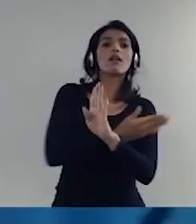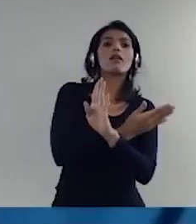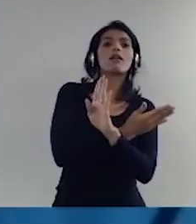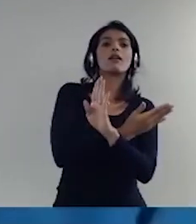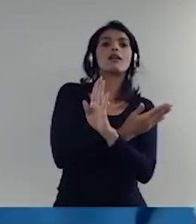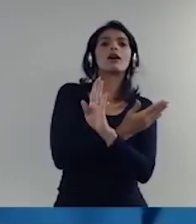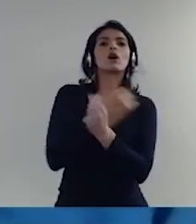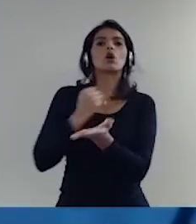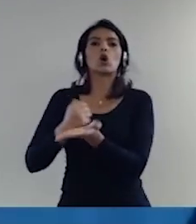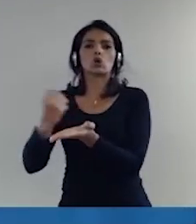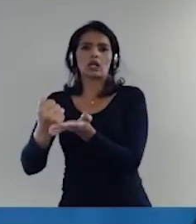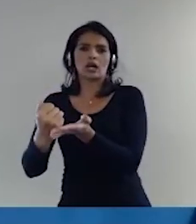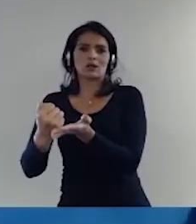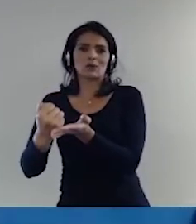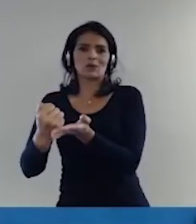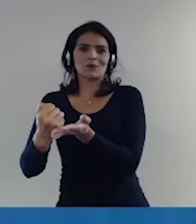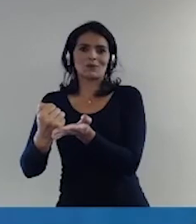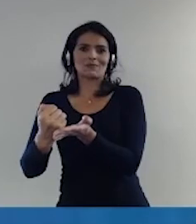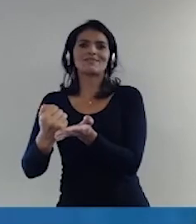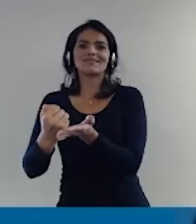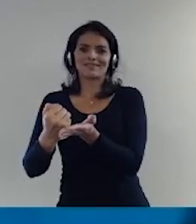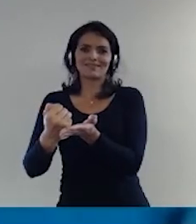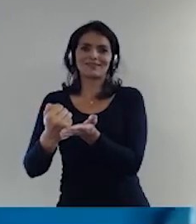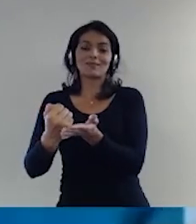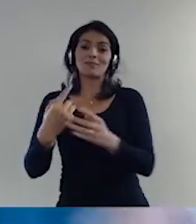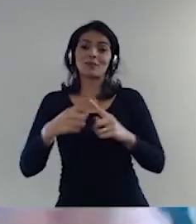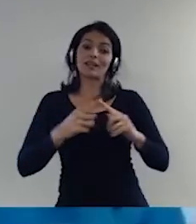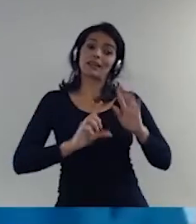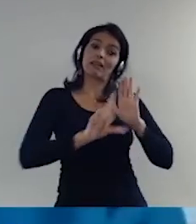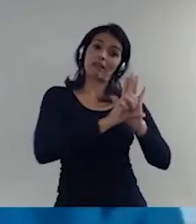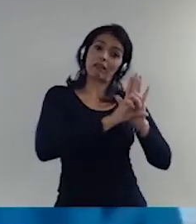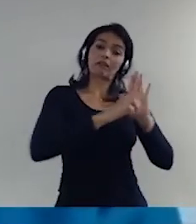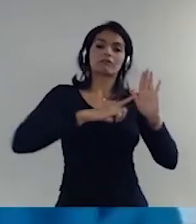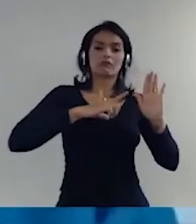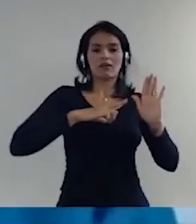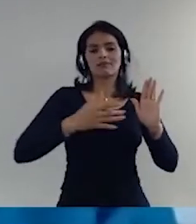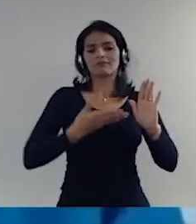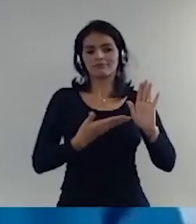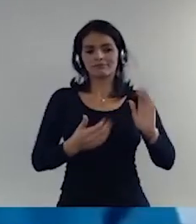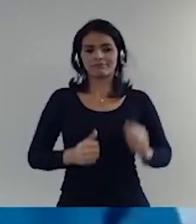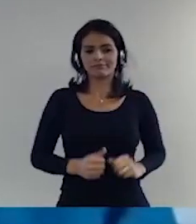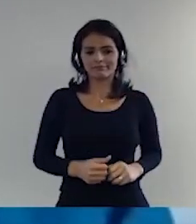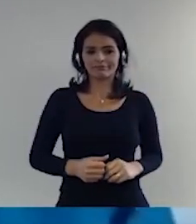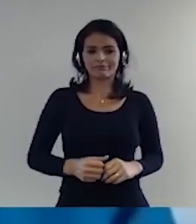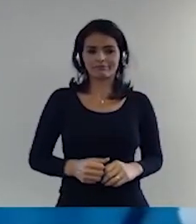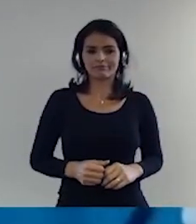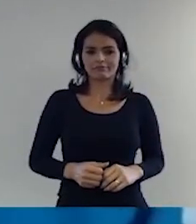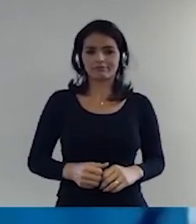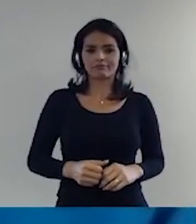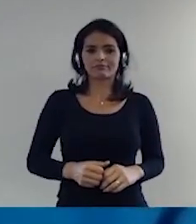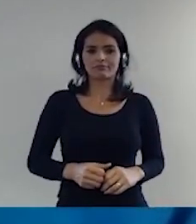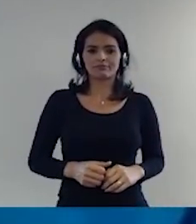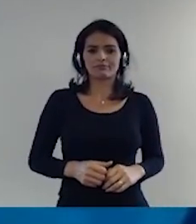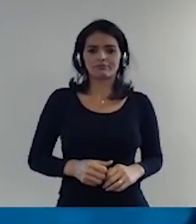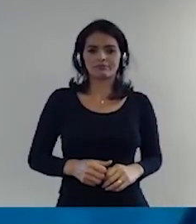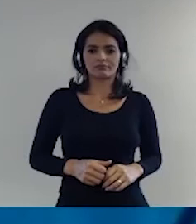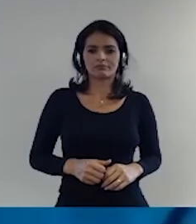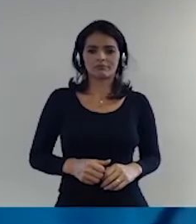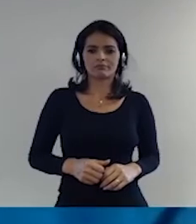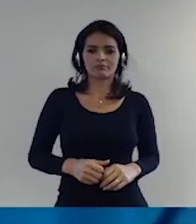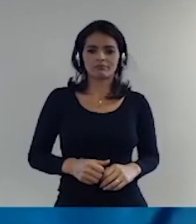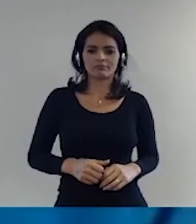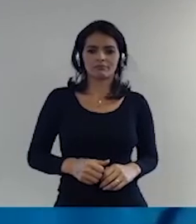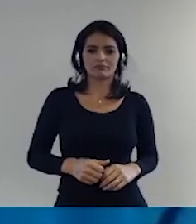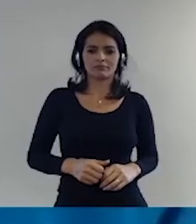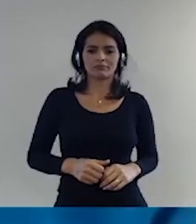limites oferecidos pelo próprio legislador. E eu quero chamar a atenção sobre isso, porque aproveitar meus últimos